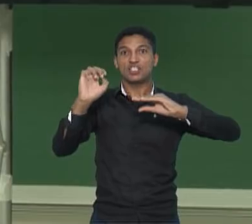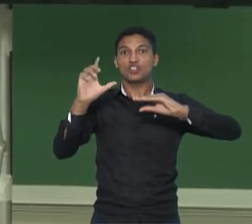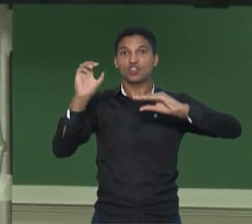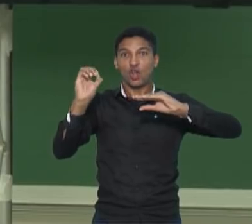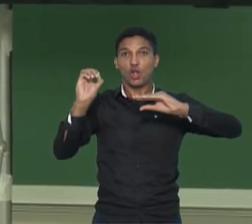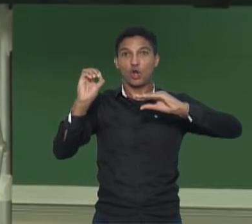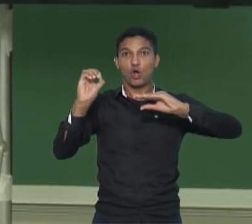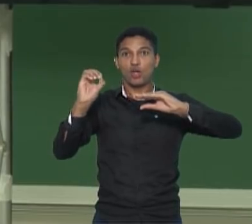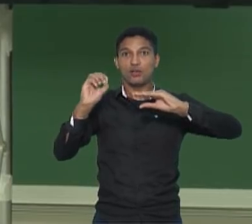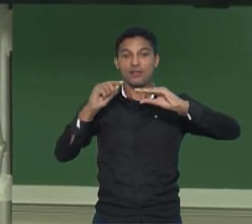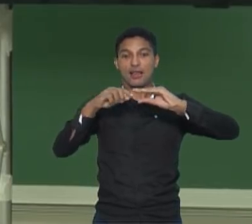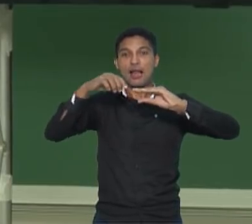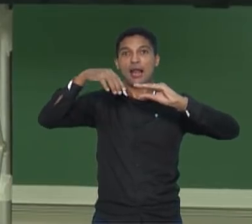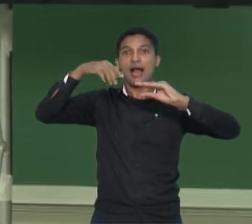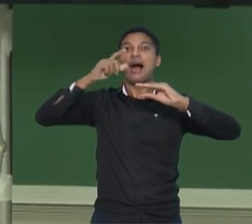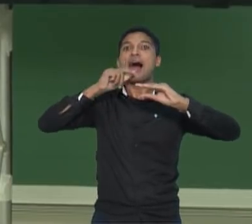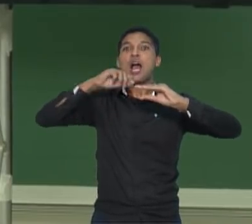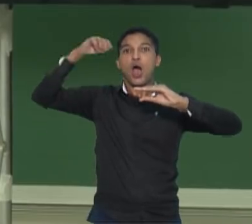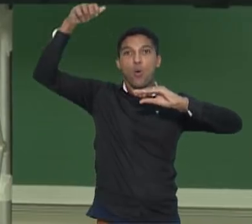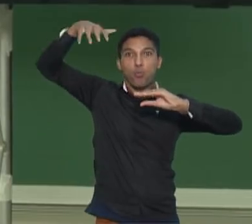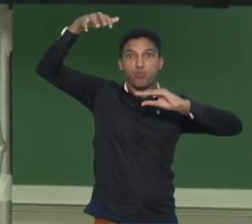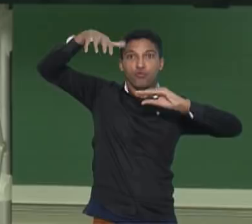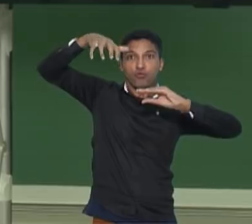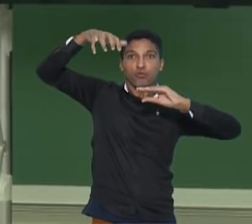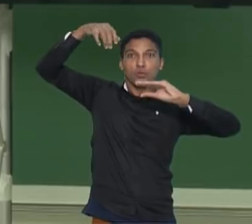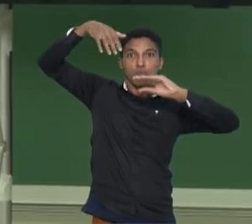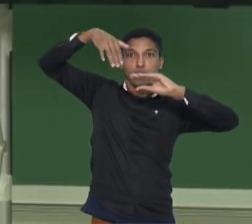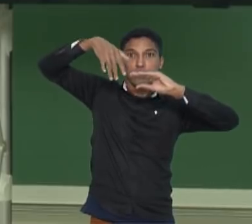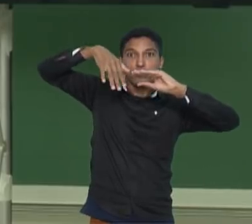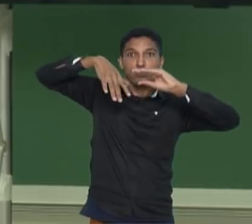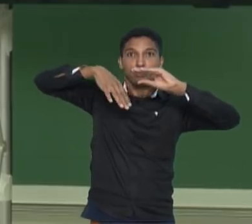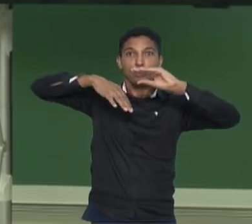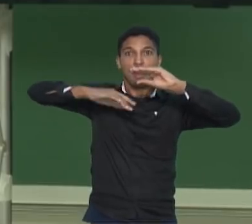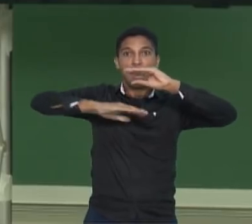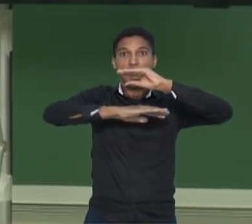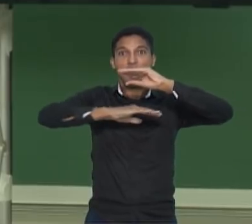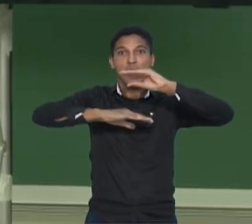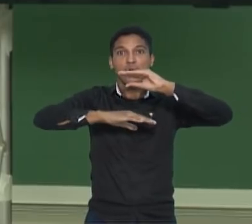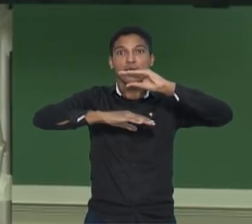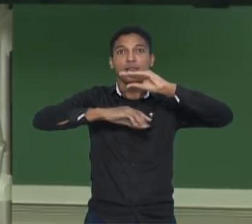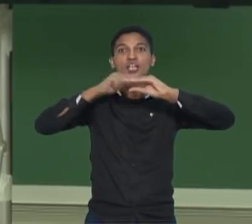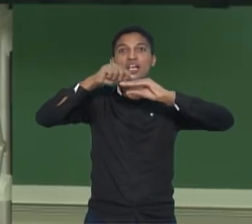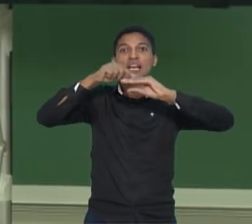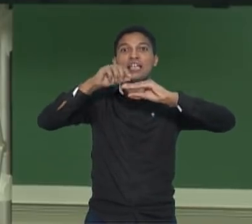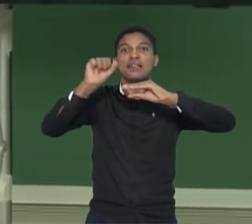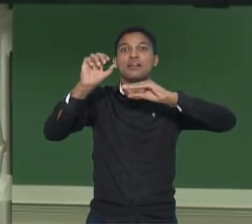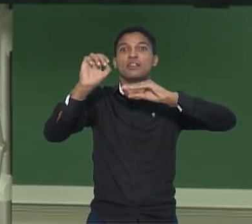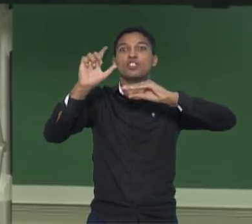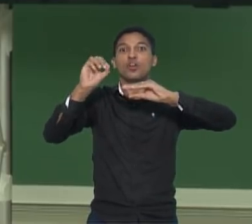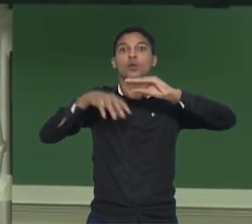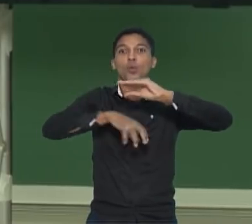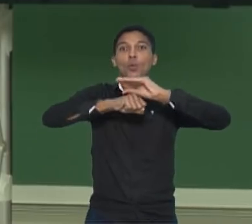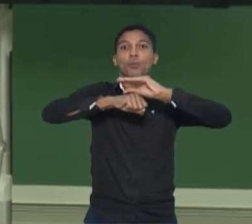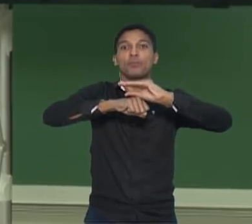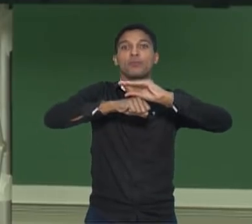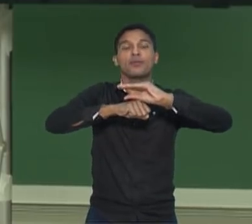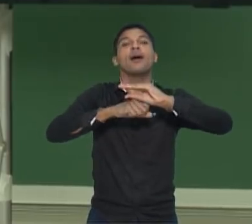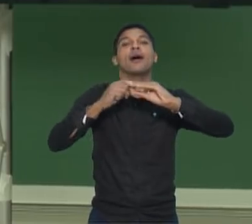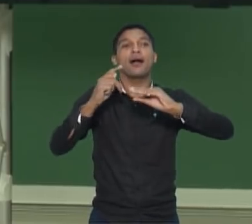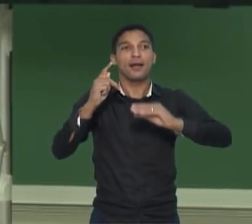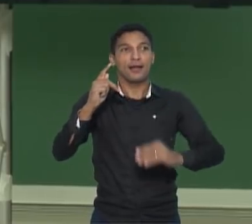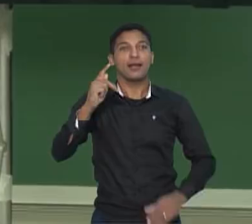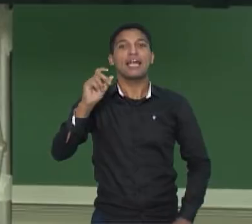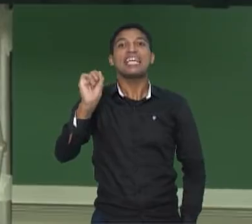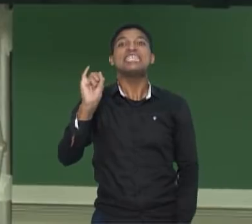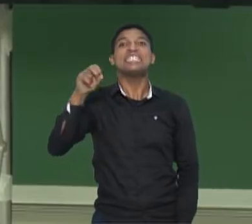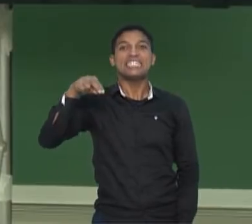tem fim, parece, né? Não tem nem começo nem fim, ele é contínuo, ele é constante. Então, a água ela vai passando por